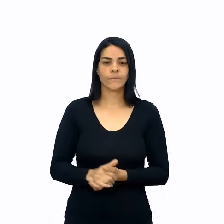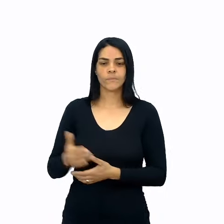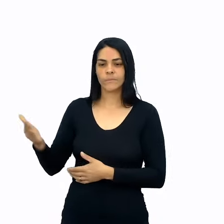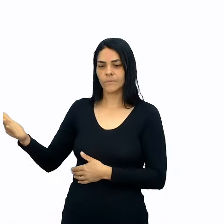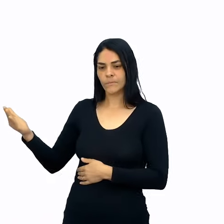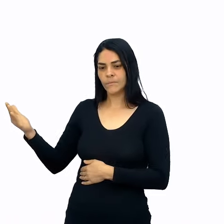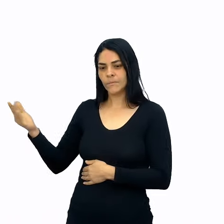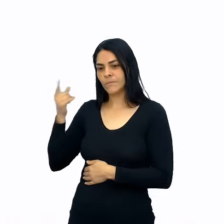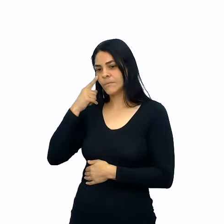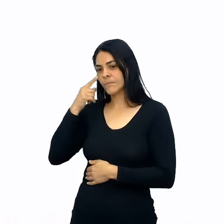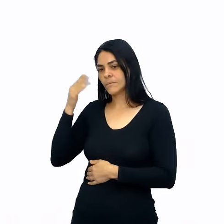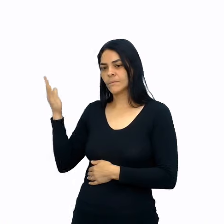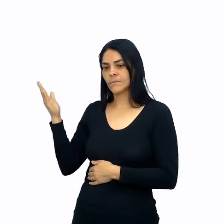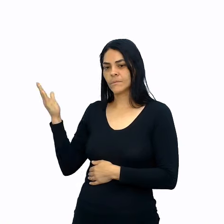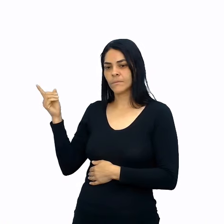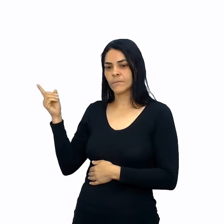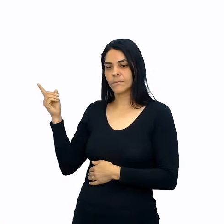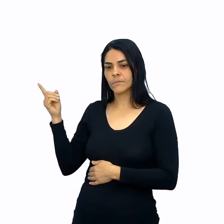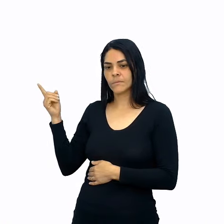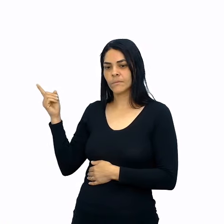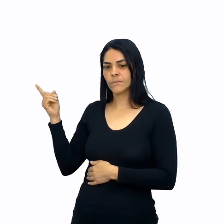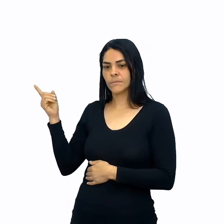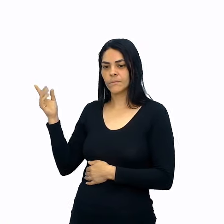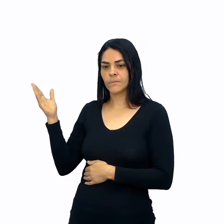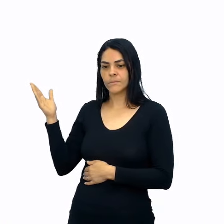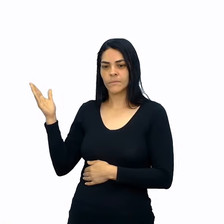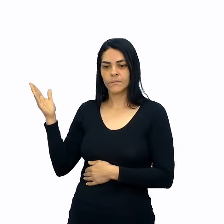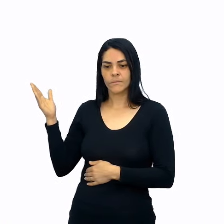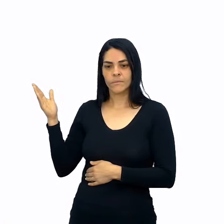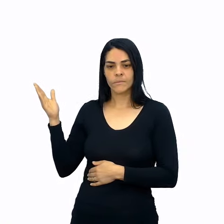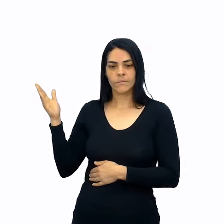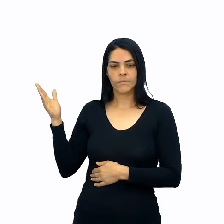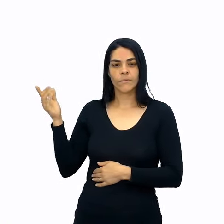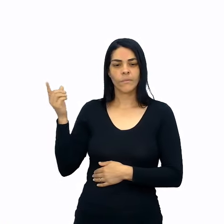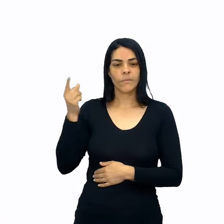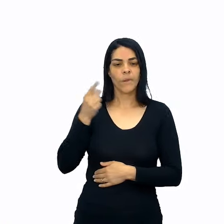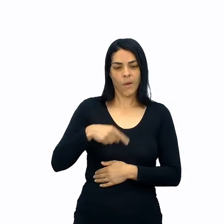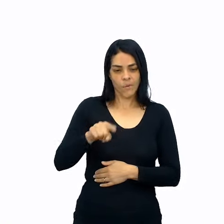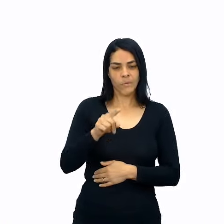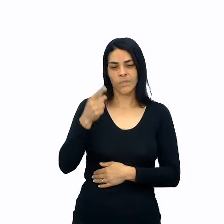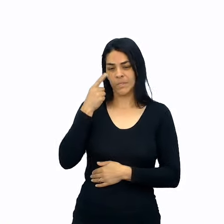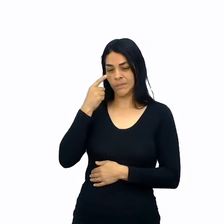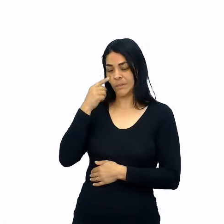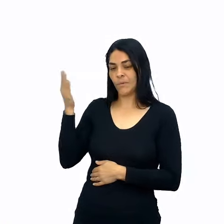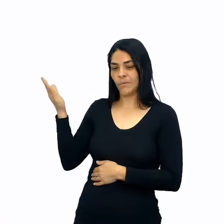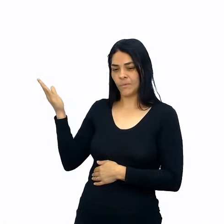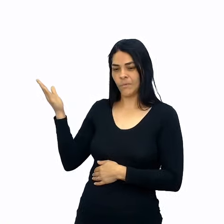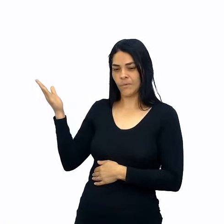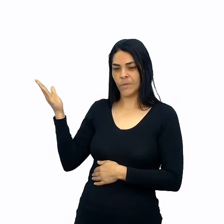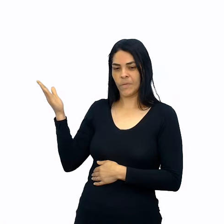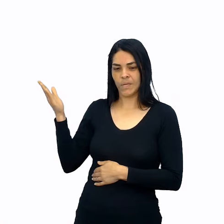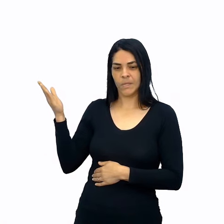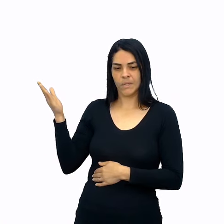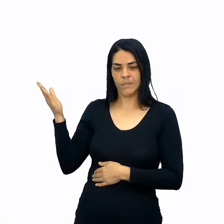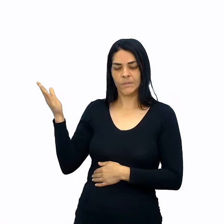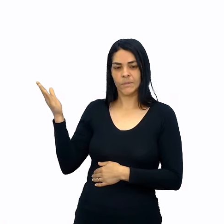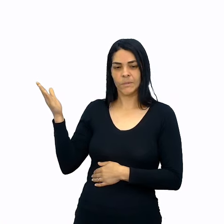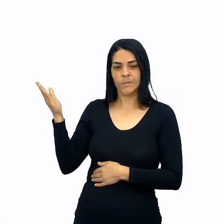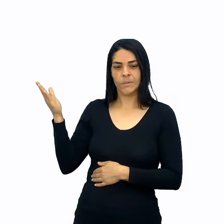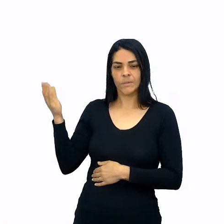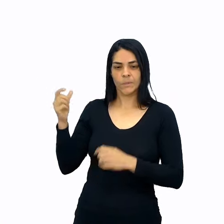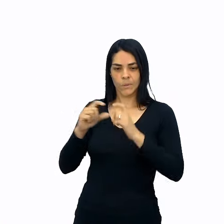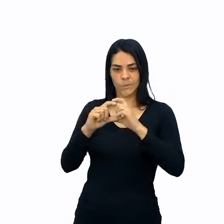do gênero textual. Isso. Vocês estão vendo aí uma imagem, que no centro está o gênero textual,